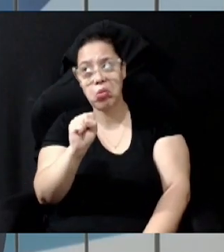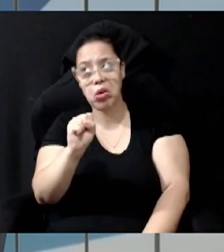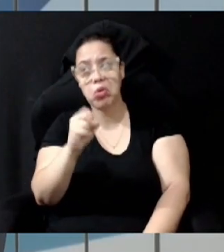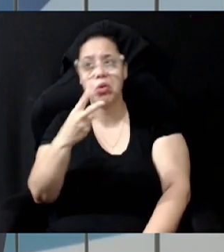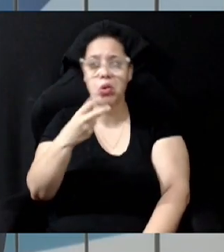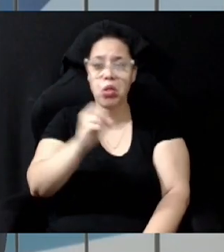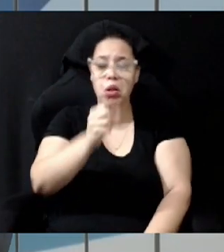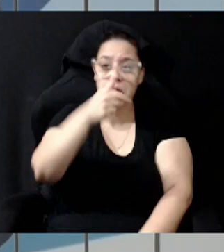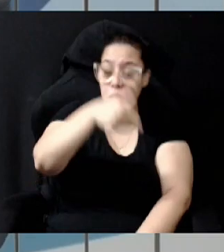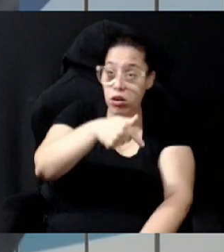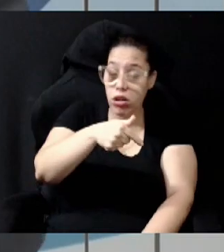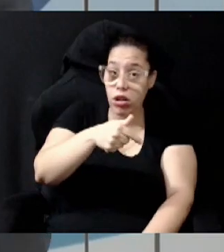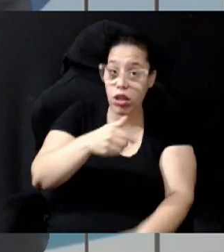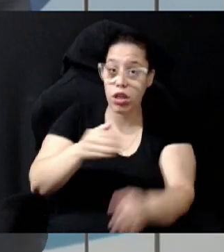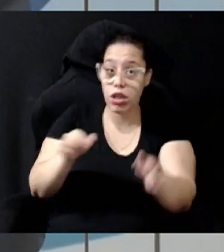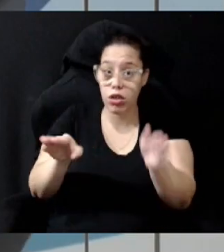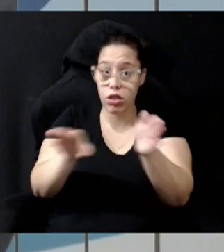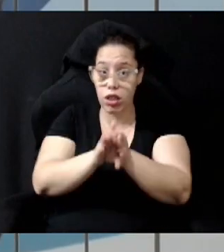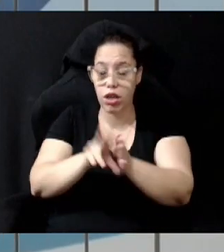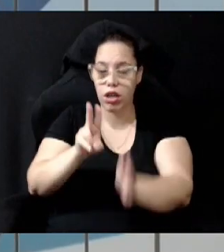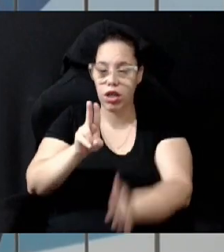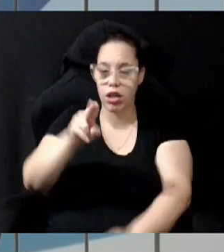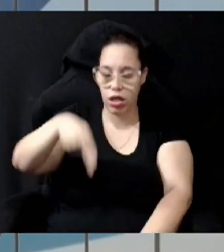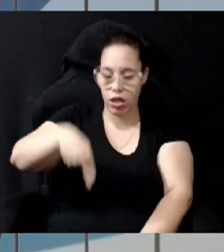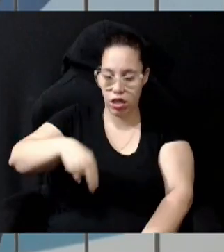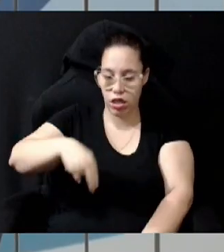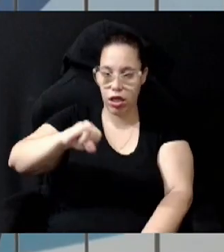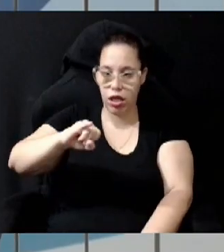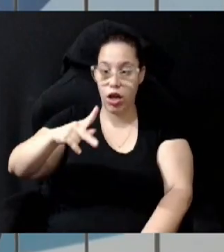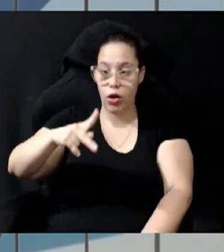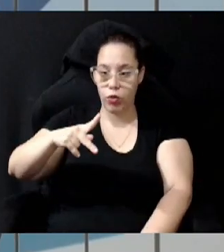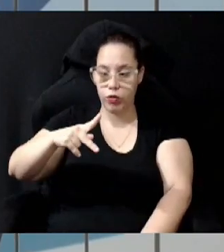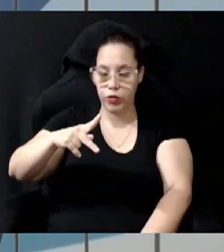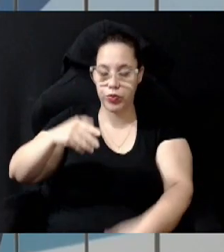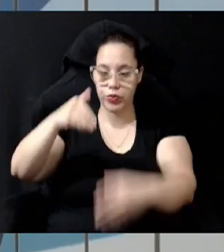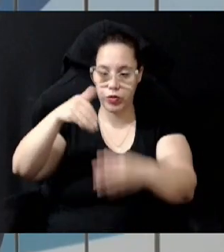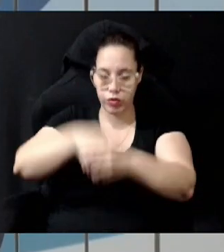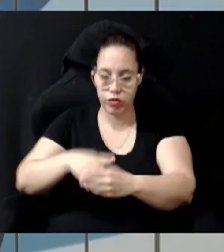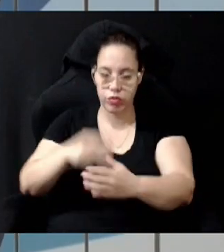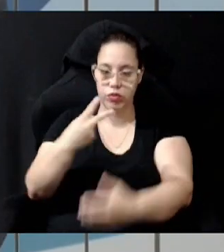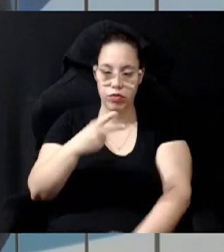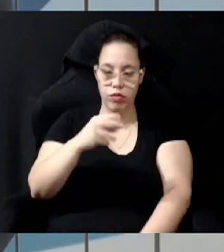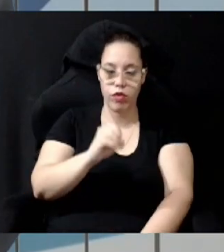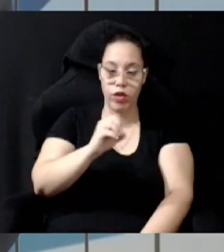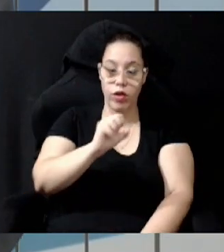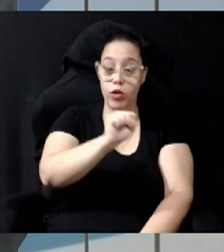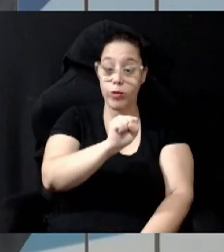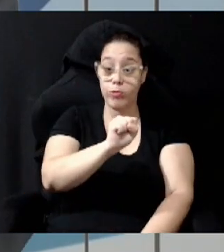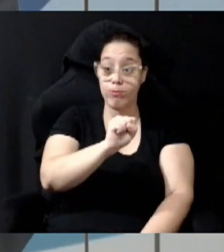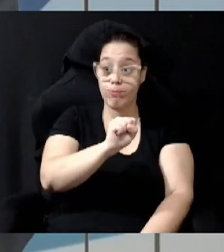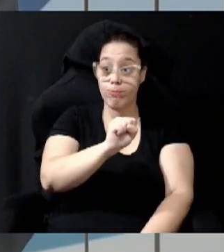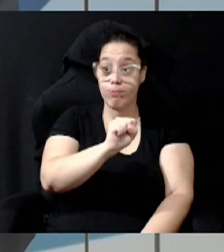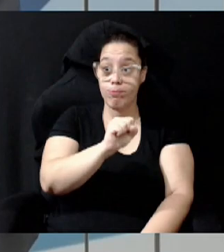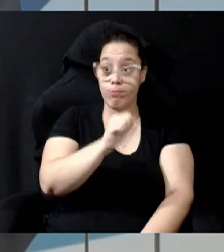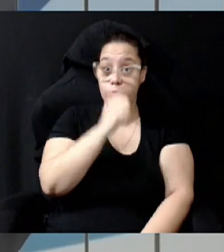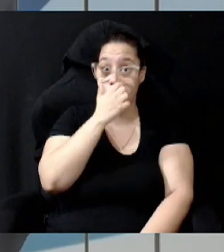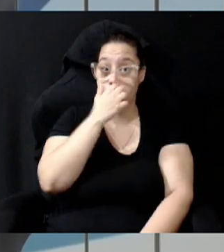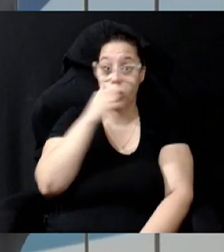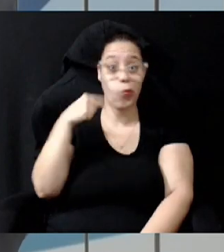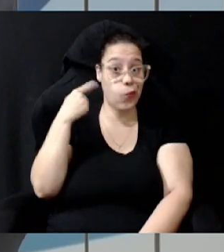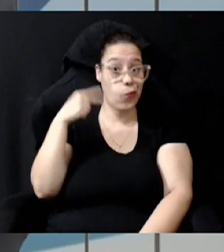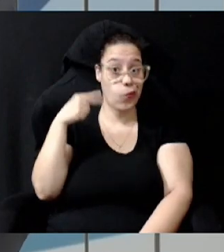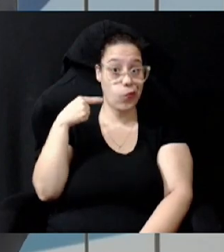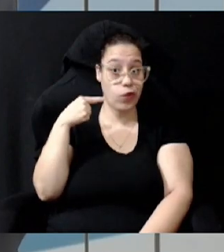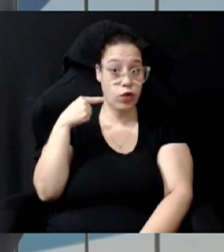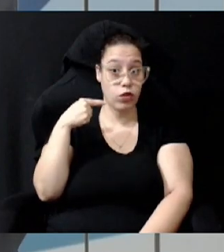Unip, e as eleições municipais de 2008, eu advogava bastante